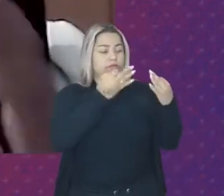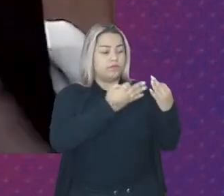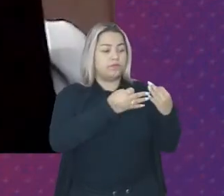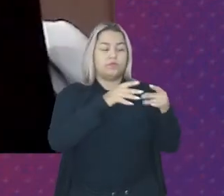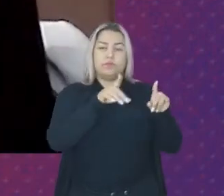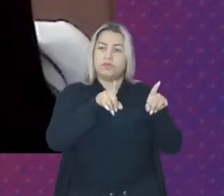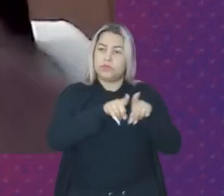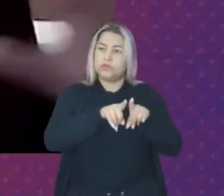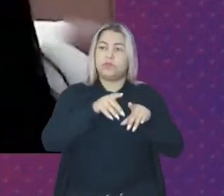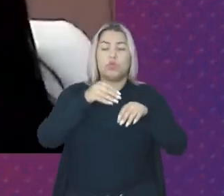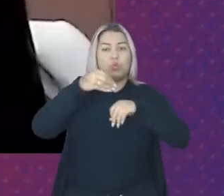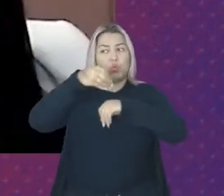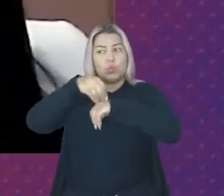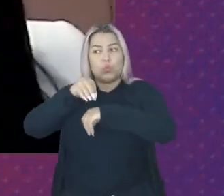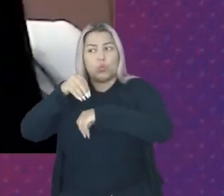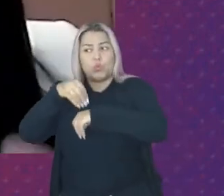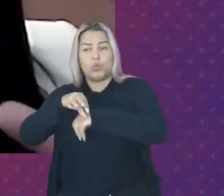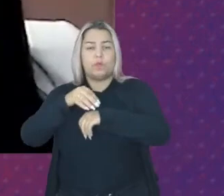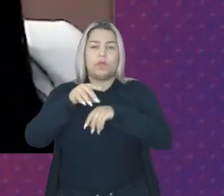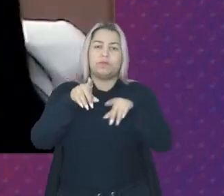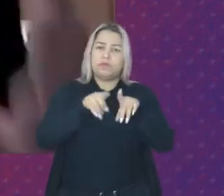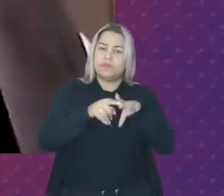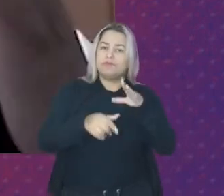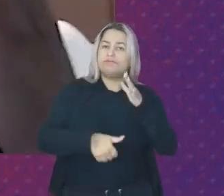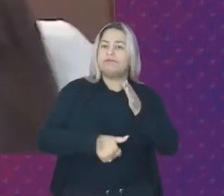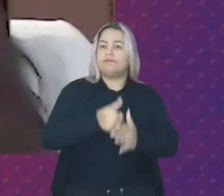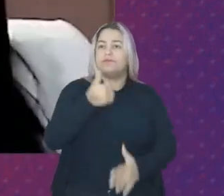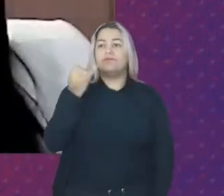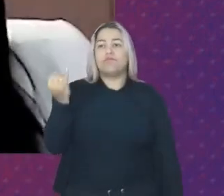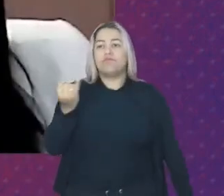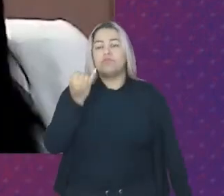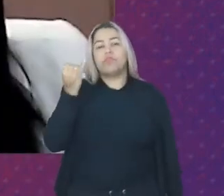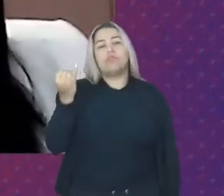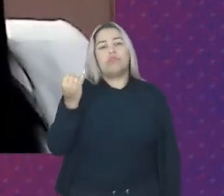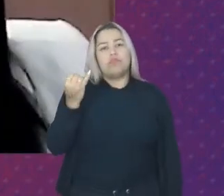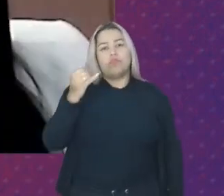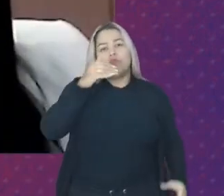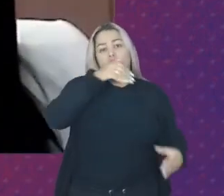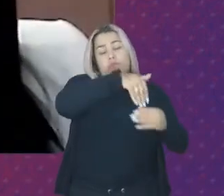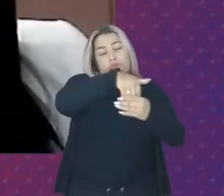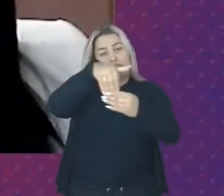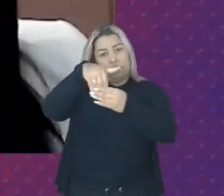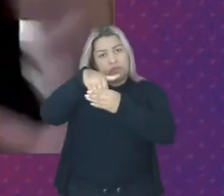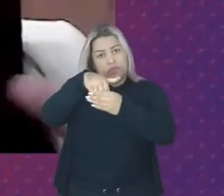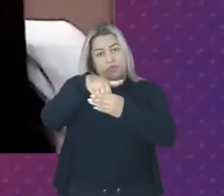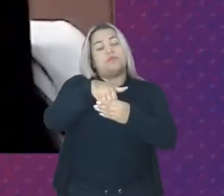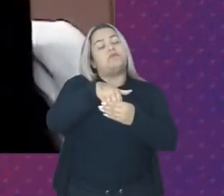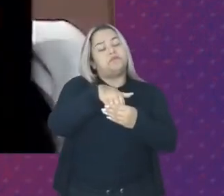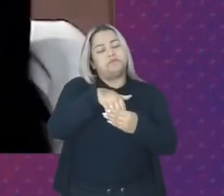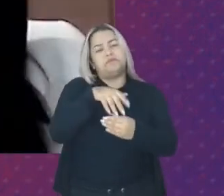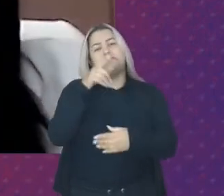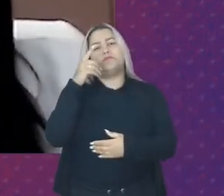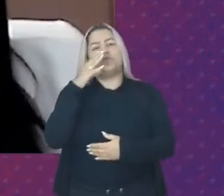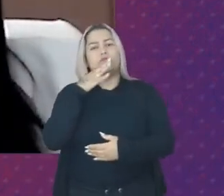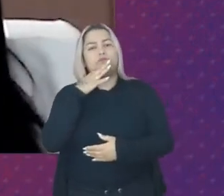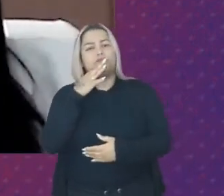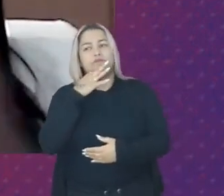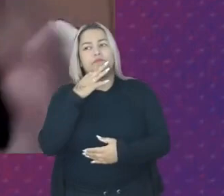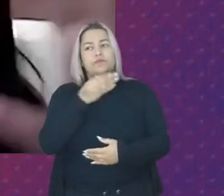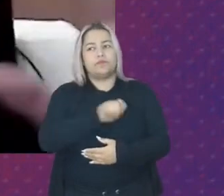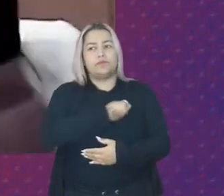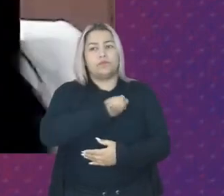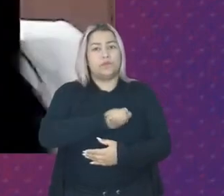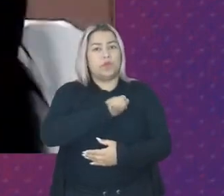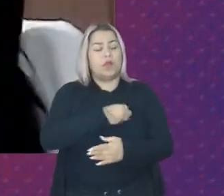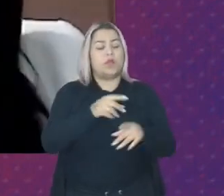que você tenha, compartilha, porque primeiro é importante que o eleitor conheça quem você é. A gente está vivendo uma